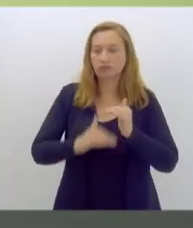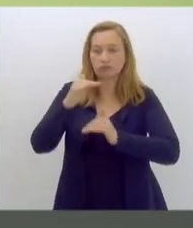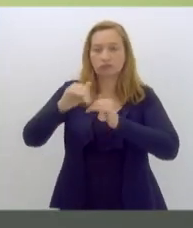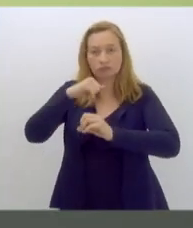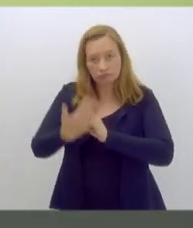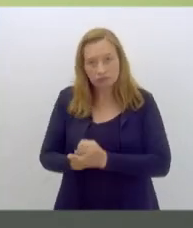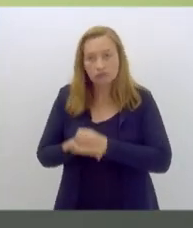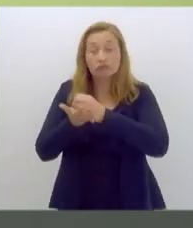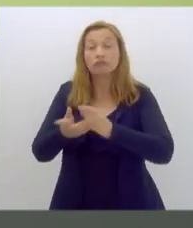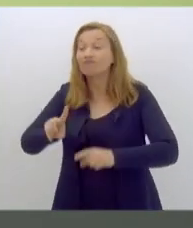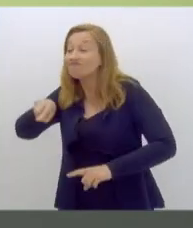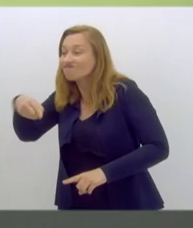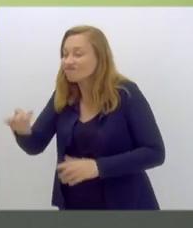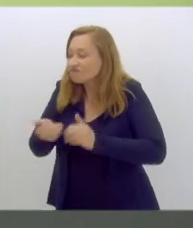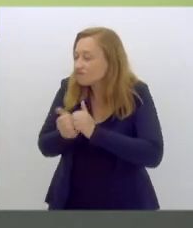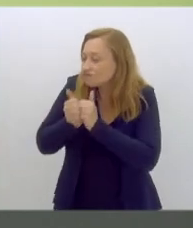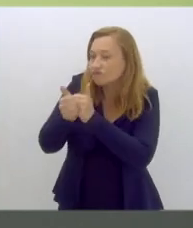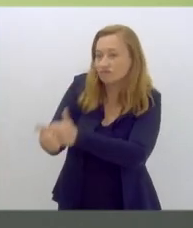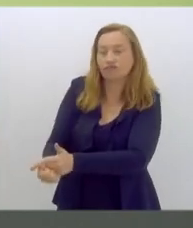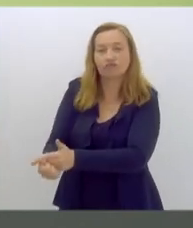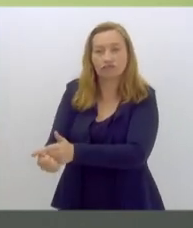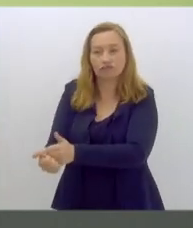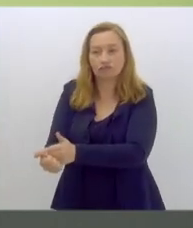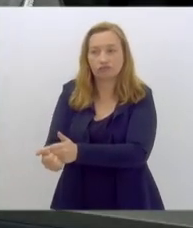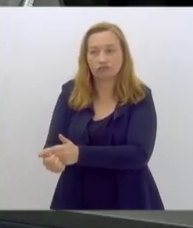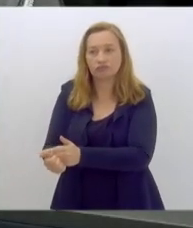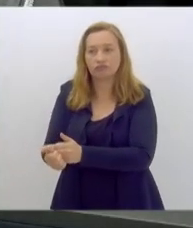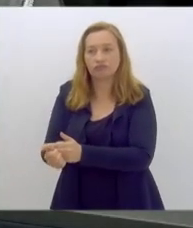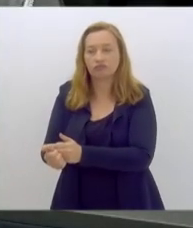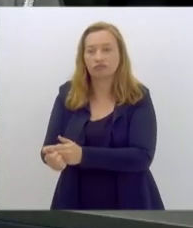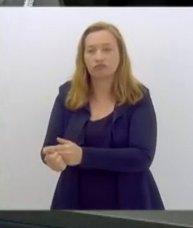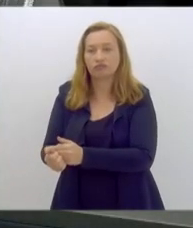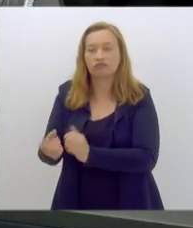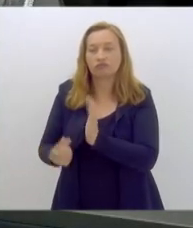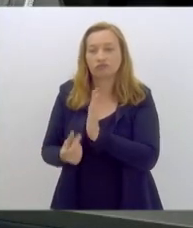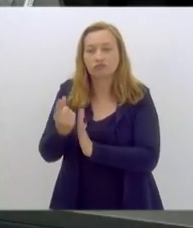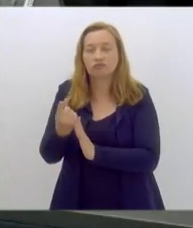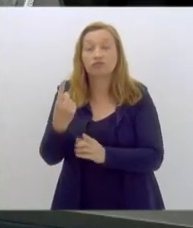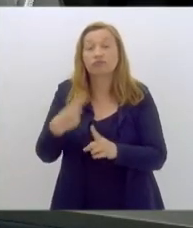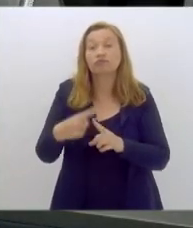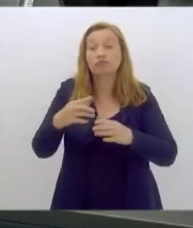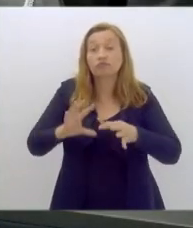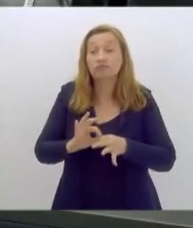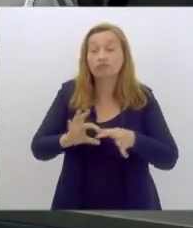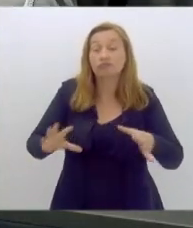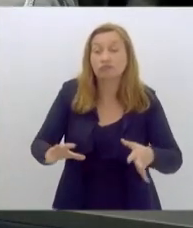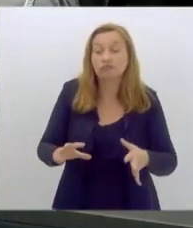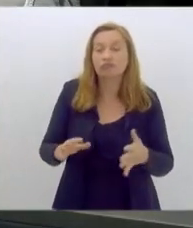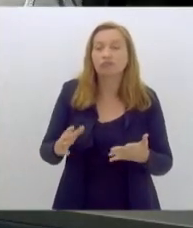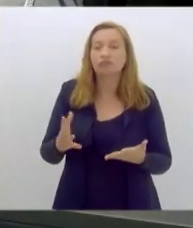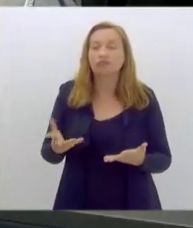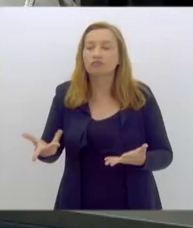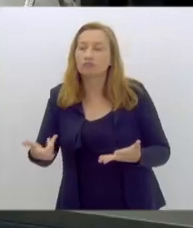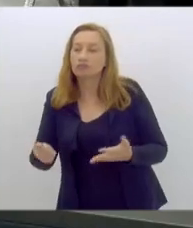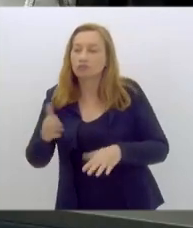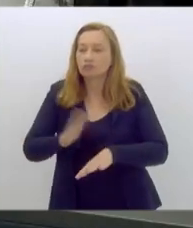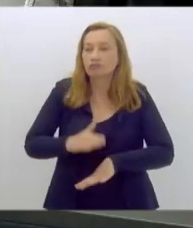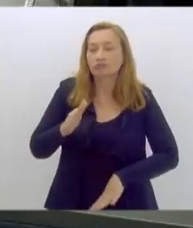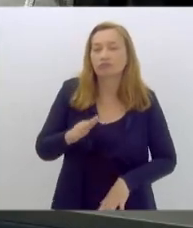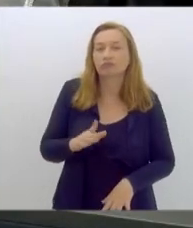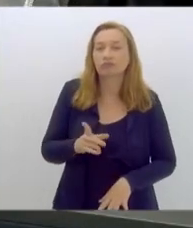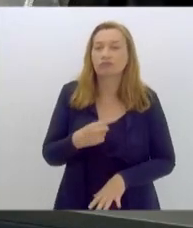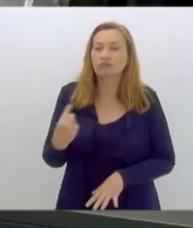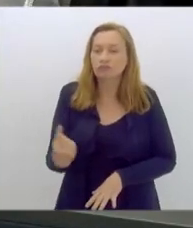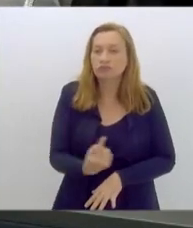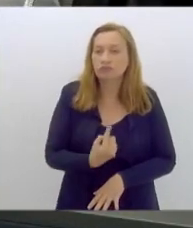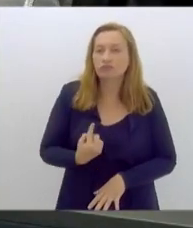sustentável e depois o acompanhamento na execução orçamentária inclusive porque permite de forma mais qualificada nós